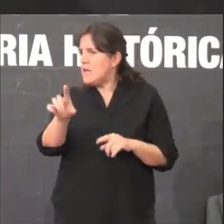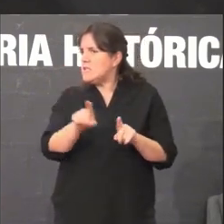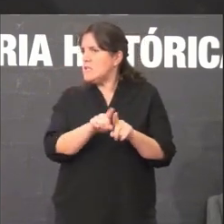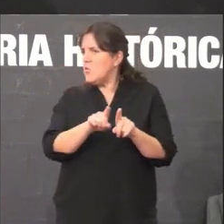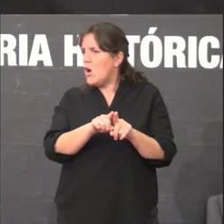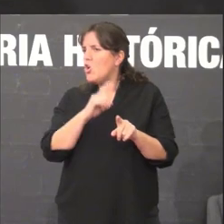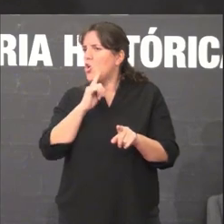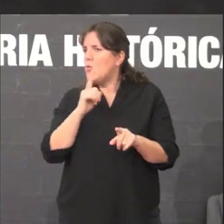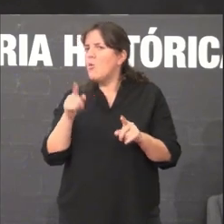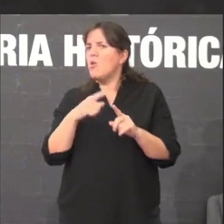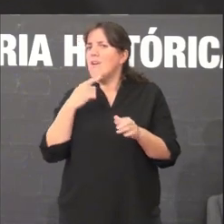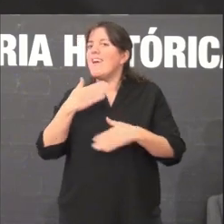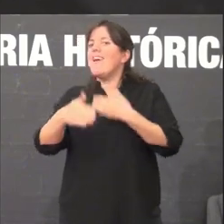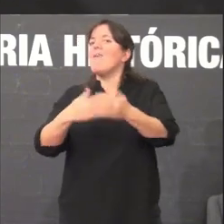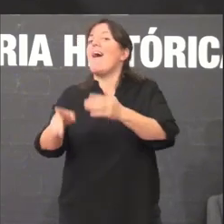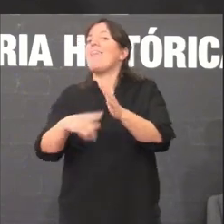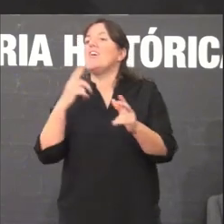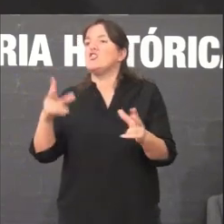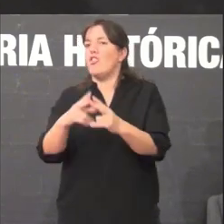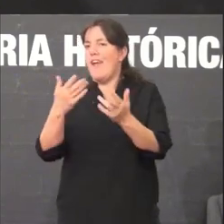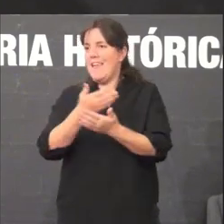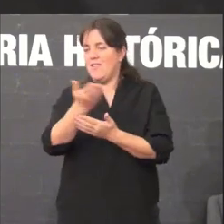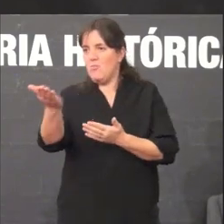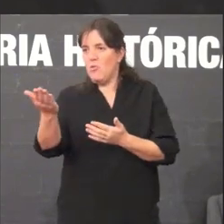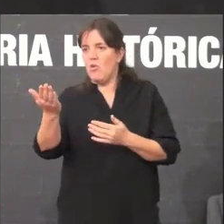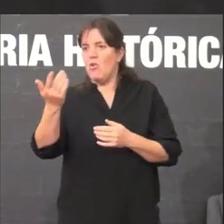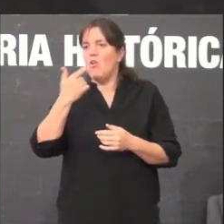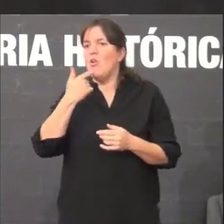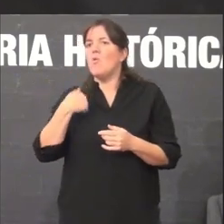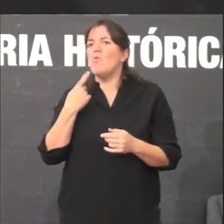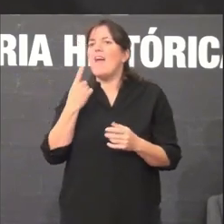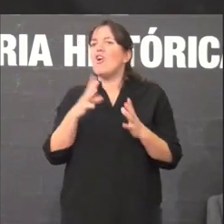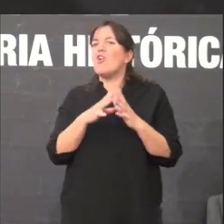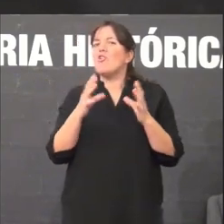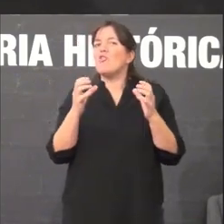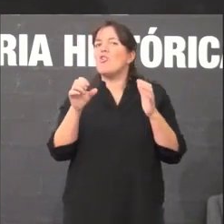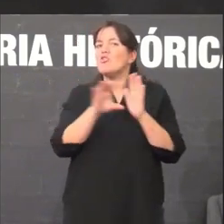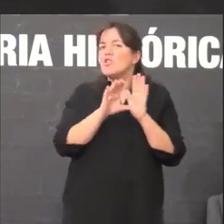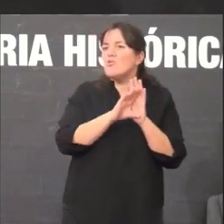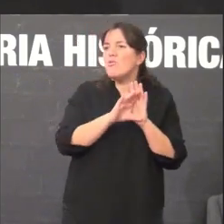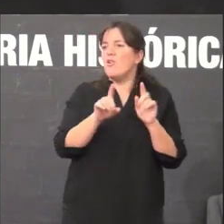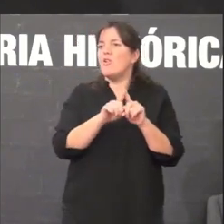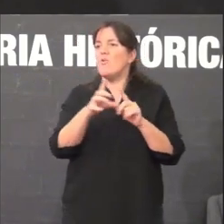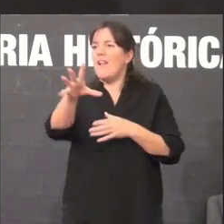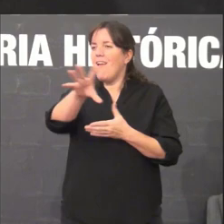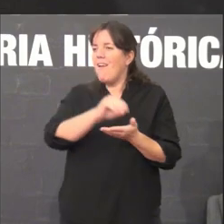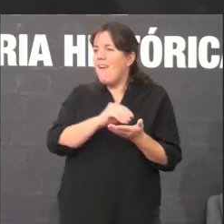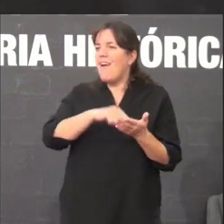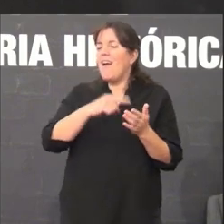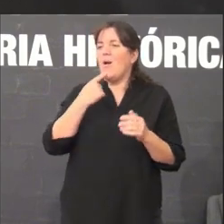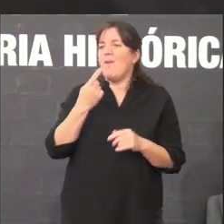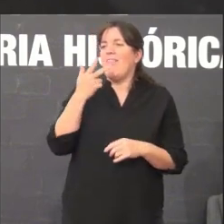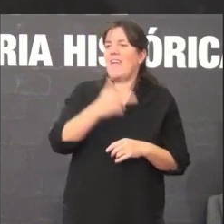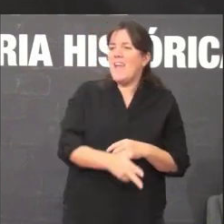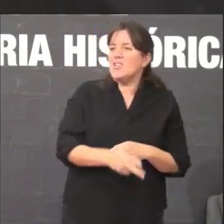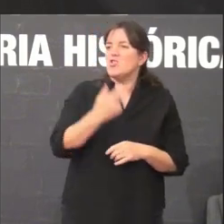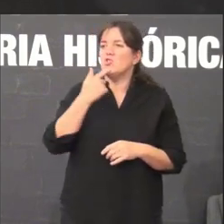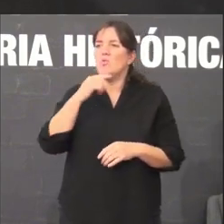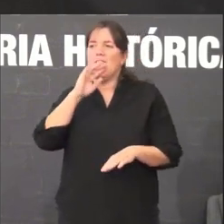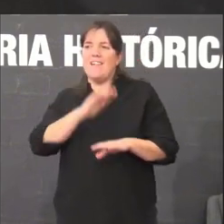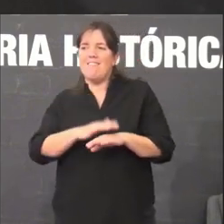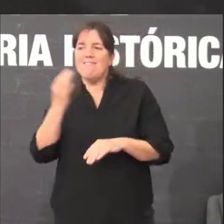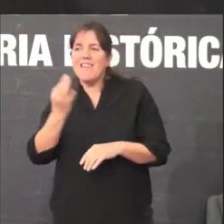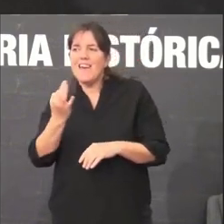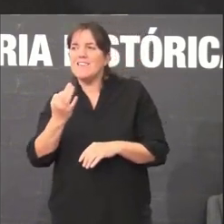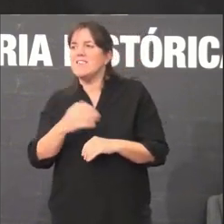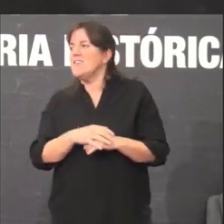ao socialismo, uma Constituição que consagrava os direitos, as garantias, as liberdades que